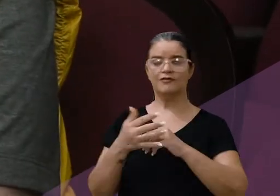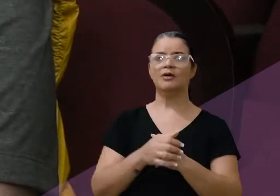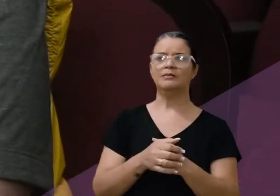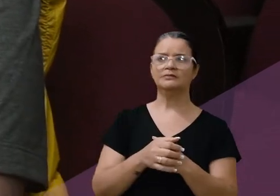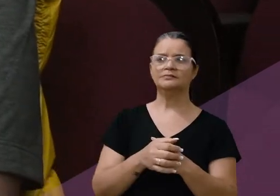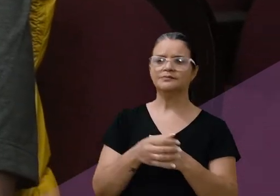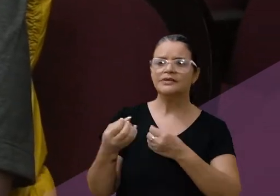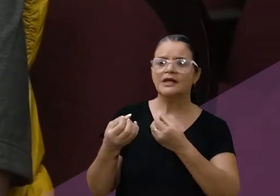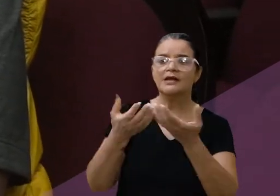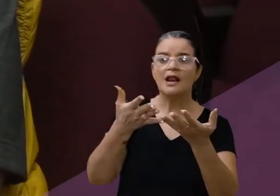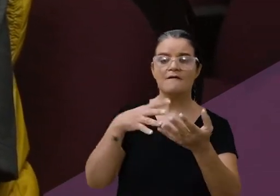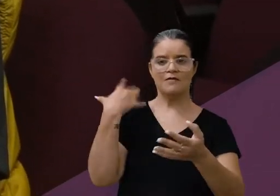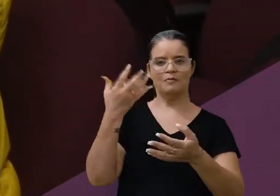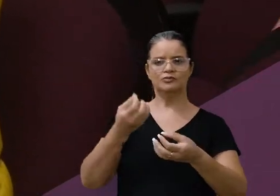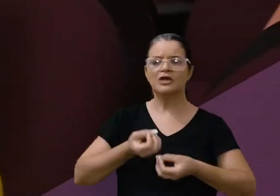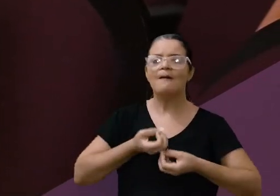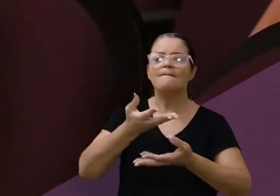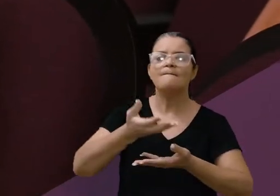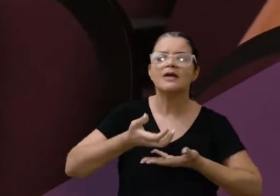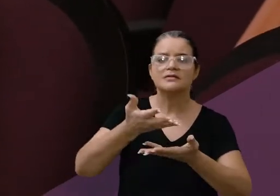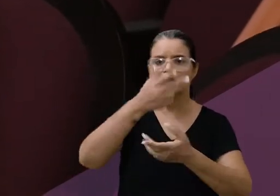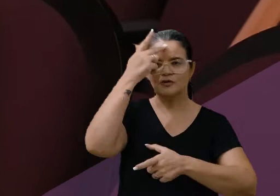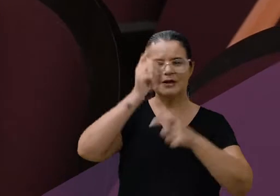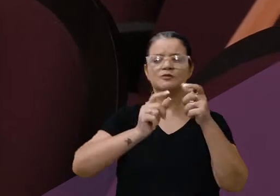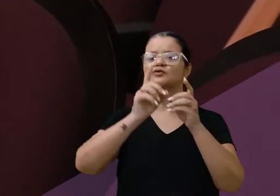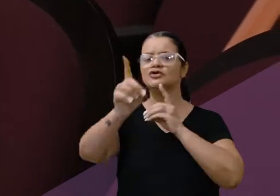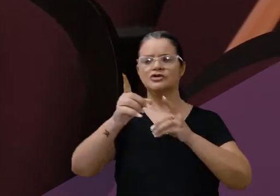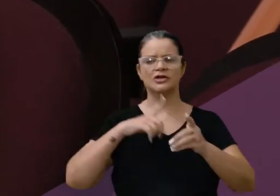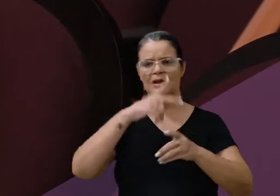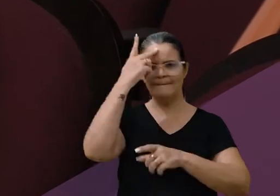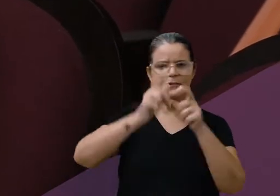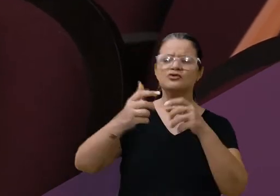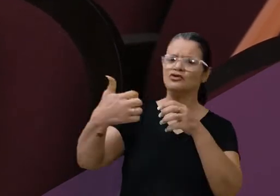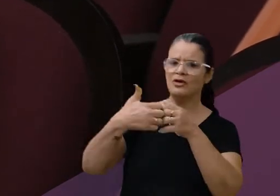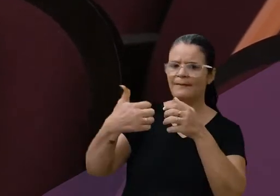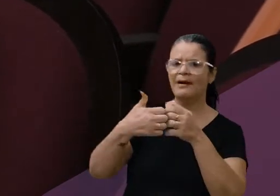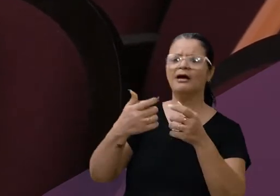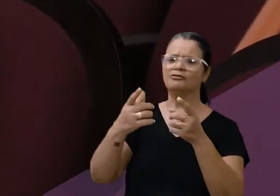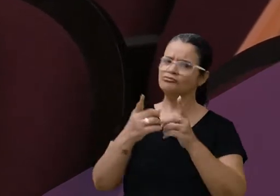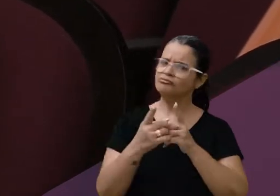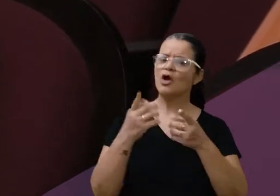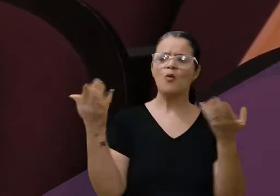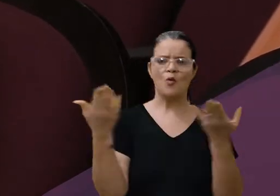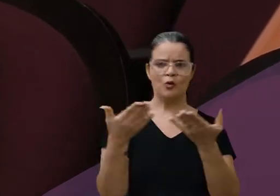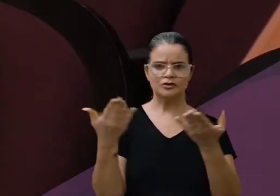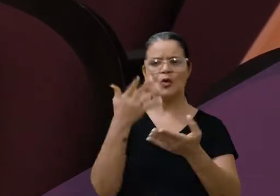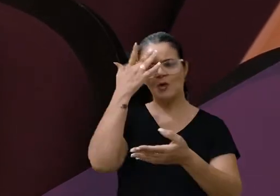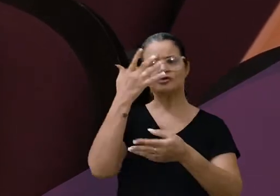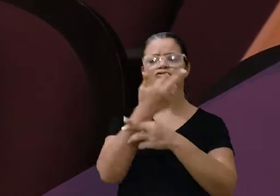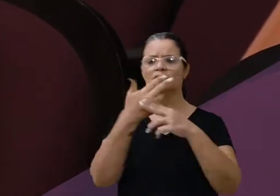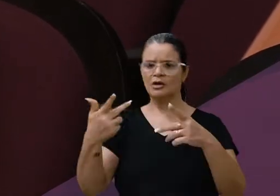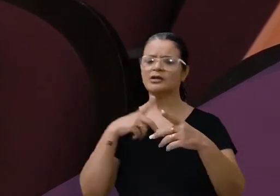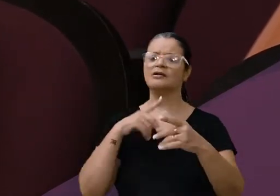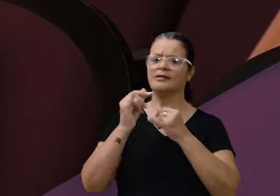Então, isso a gente deve muito ao recurso da internet, das mídias sociais, né? Do